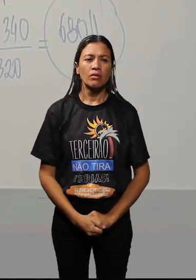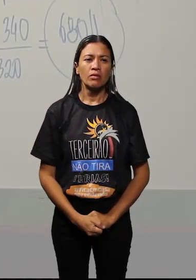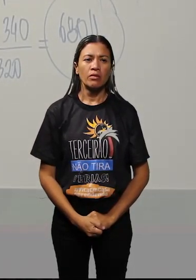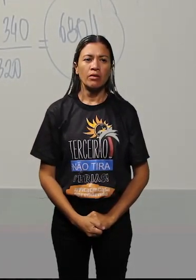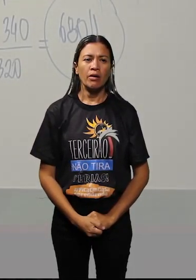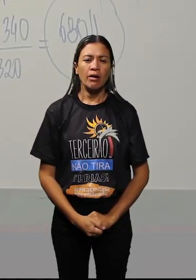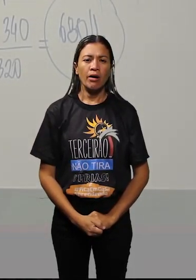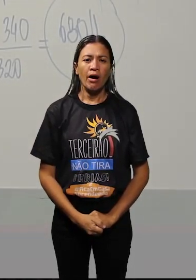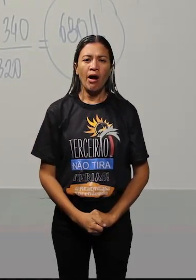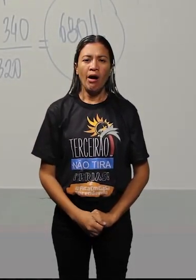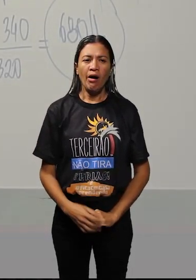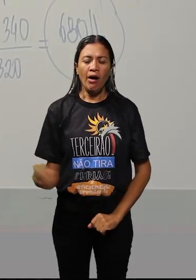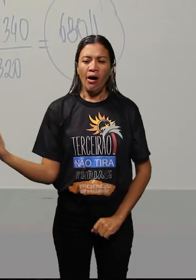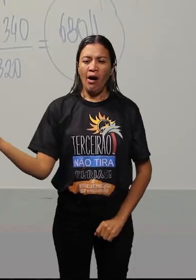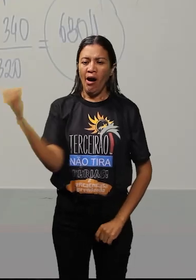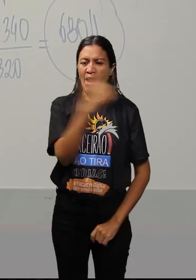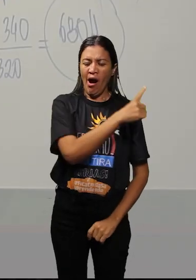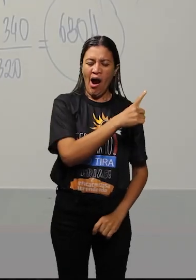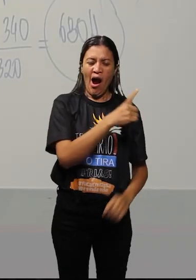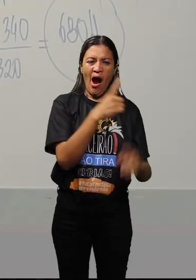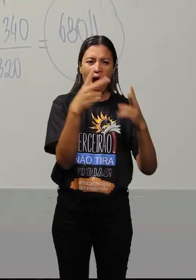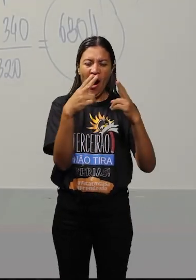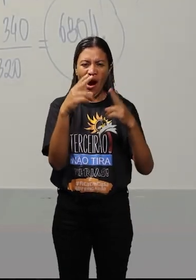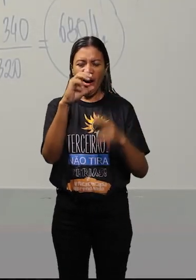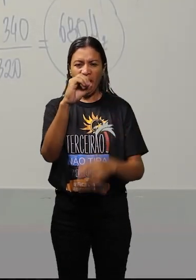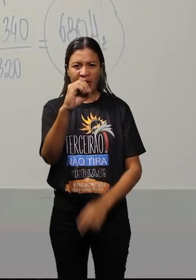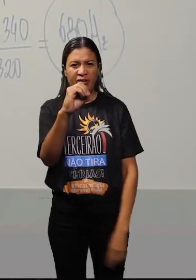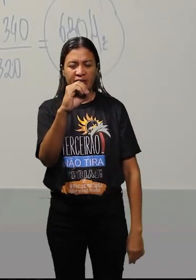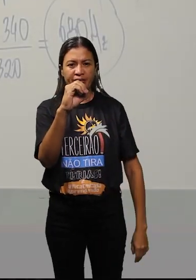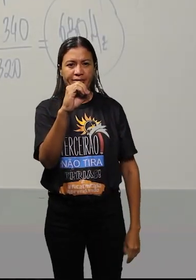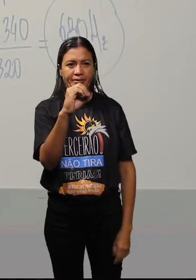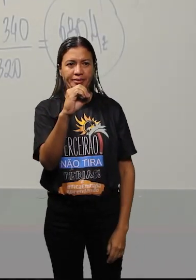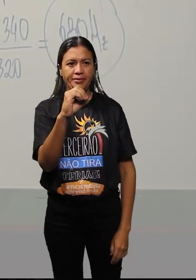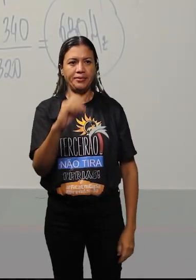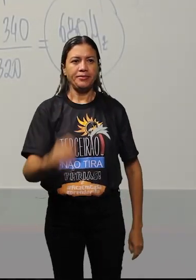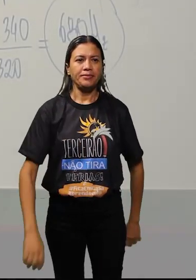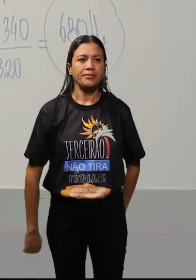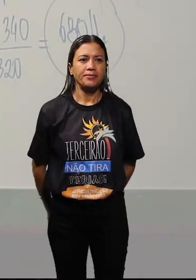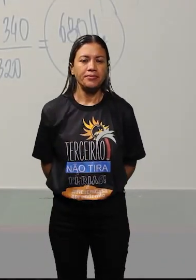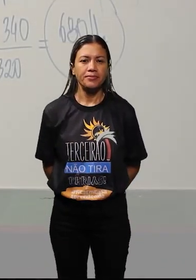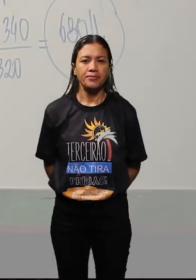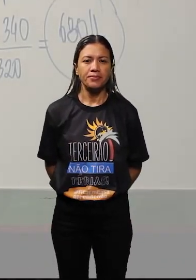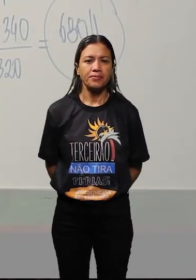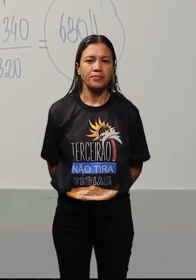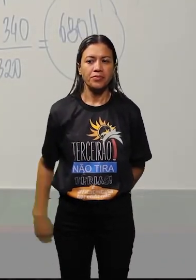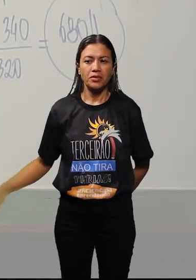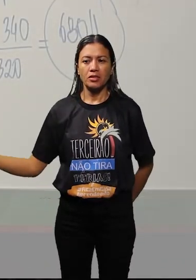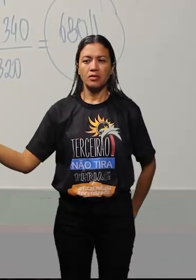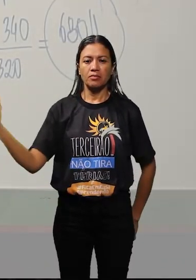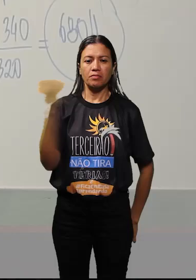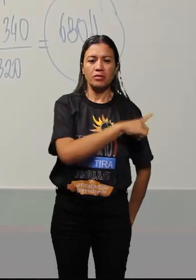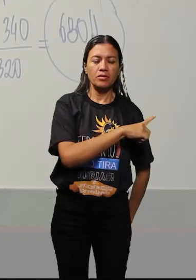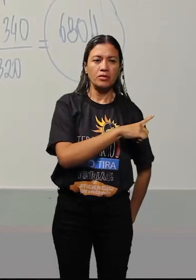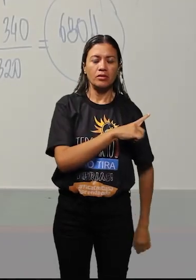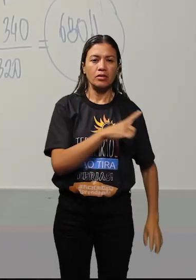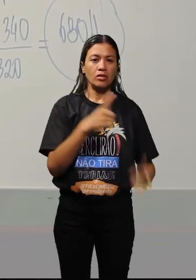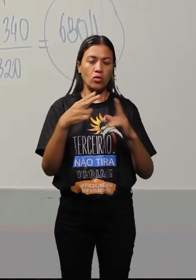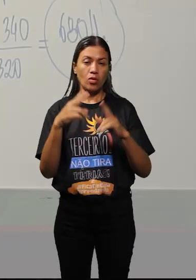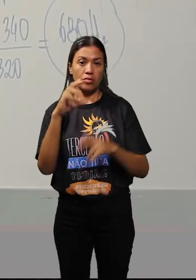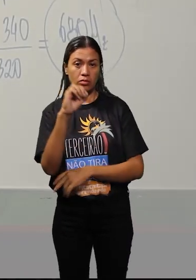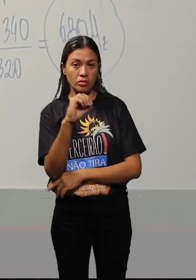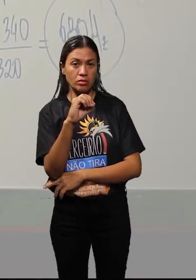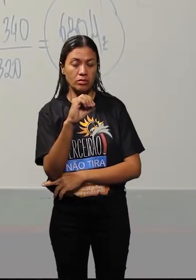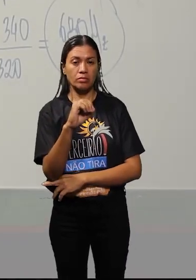Essa fonte, ela começa a emitir ondas, ó. Isso aqui eu chamo de frentes de onda, né? Eu chamo